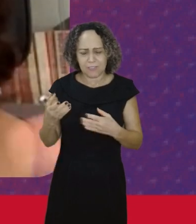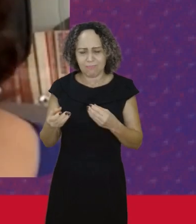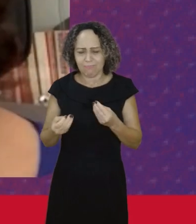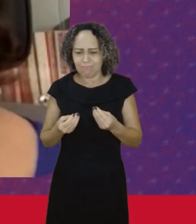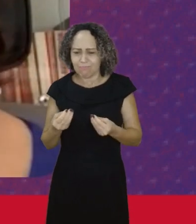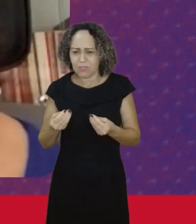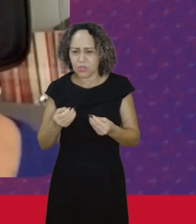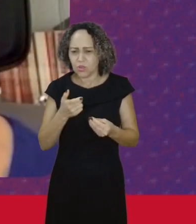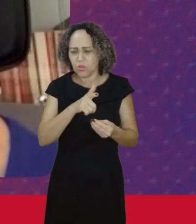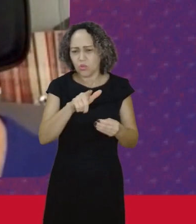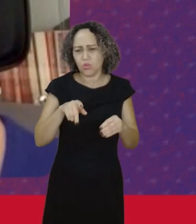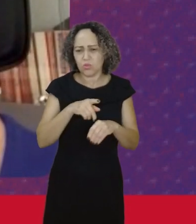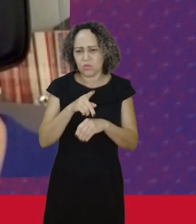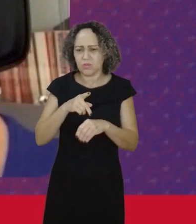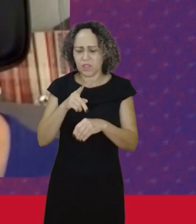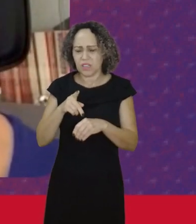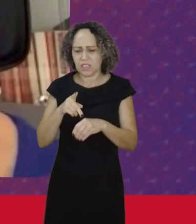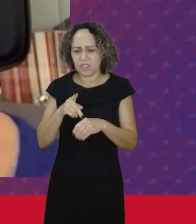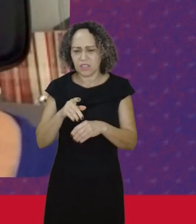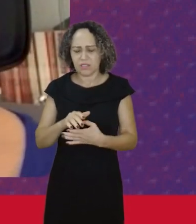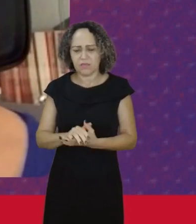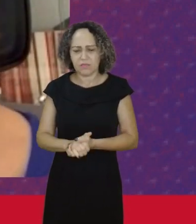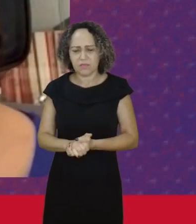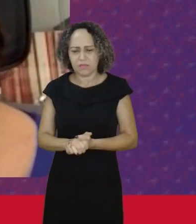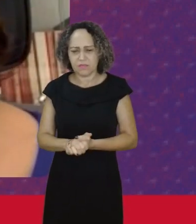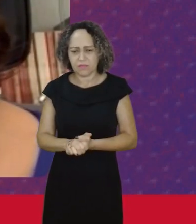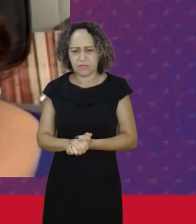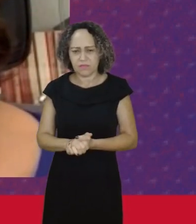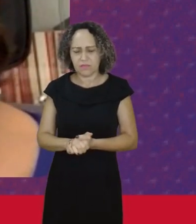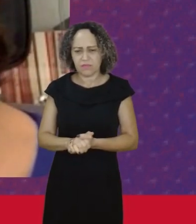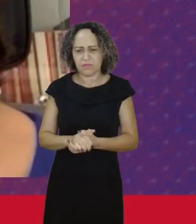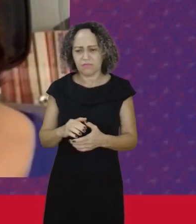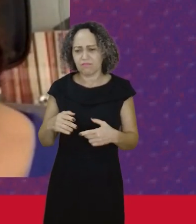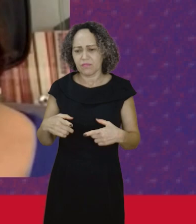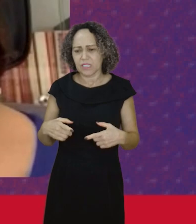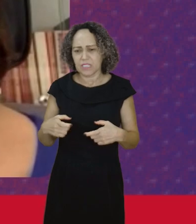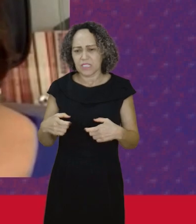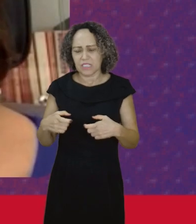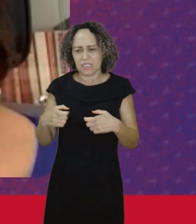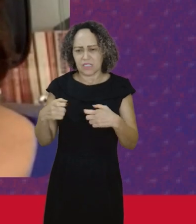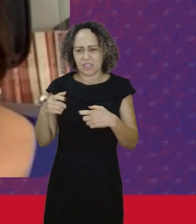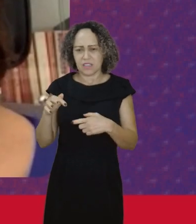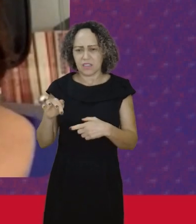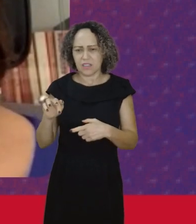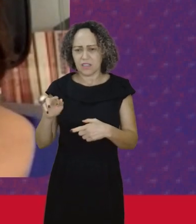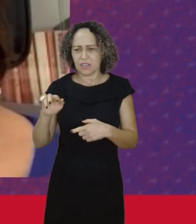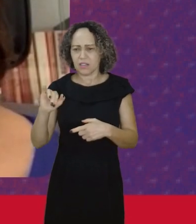aliança política e militar com os Estados Unidos. E essa aliança,